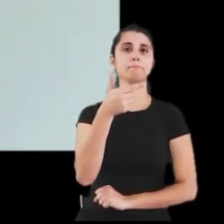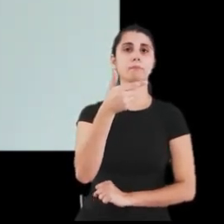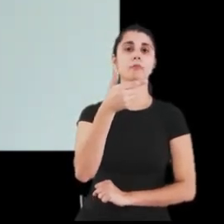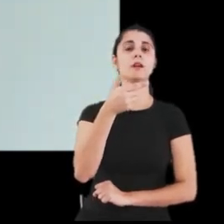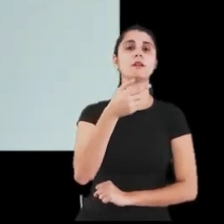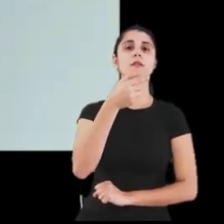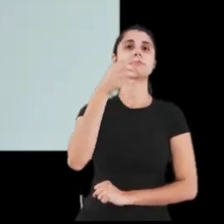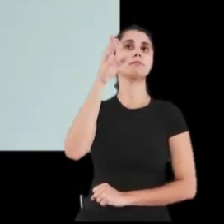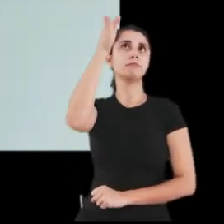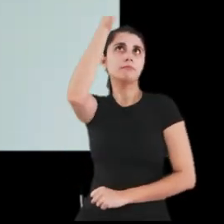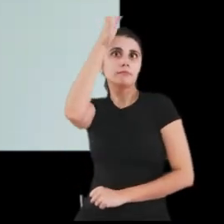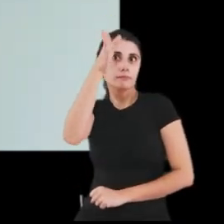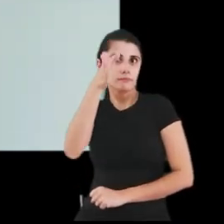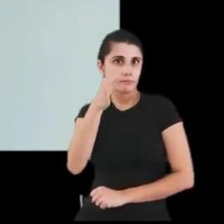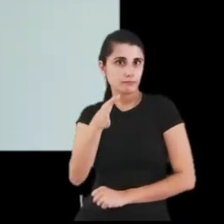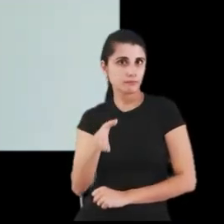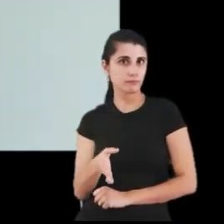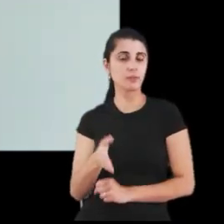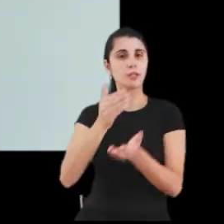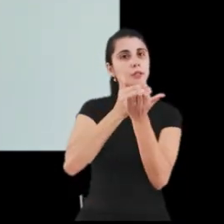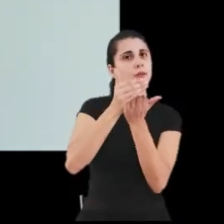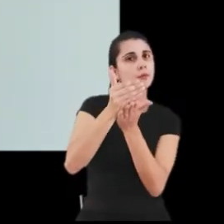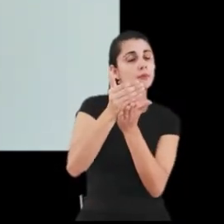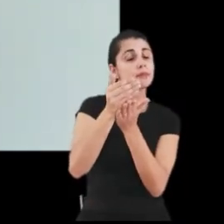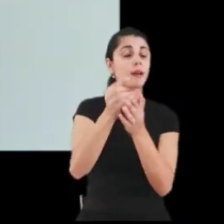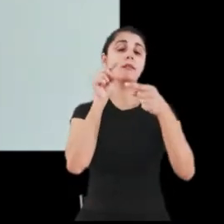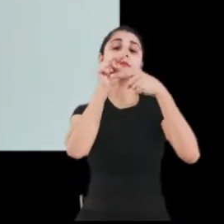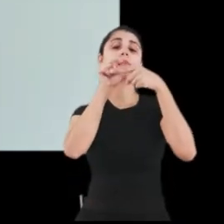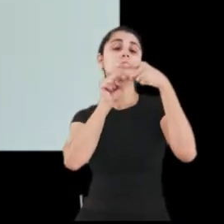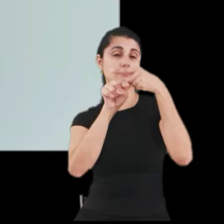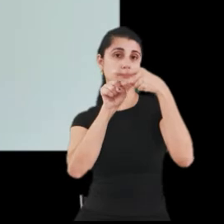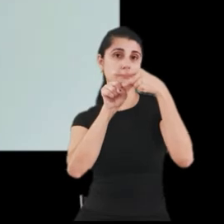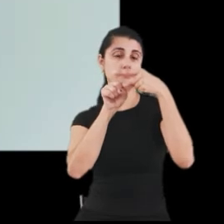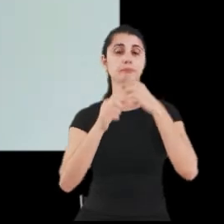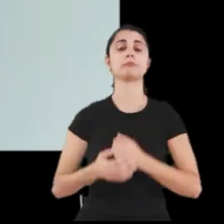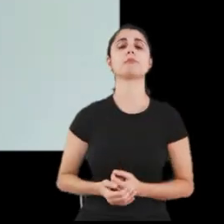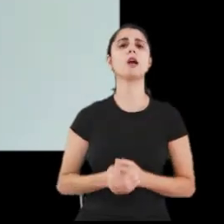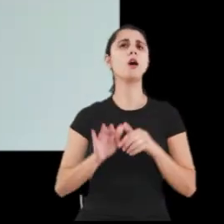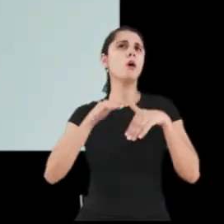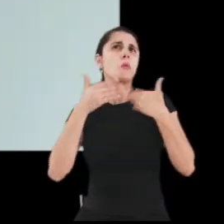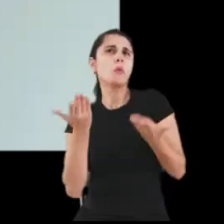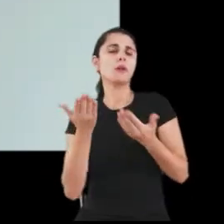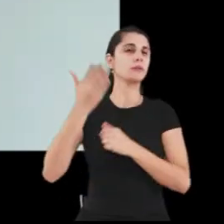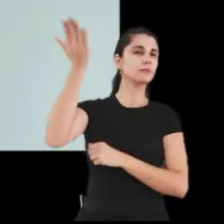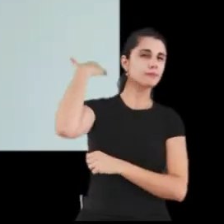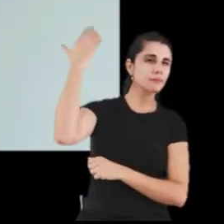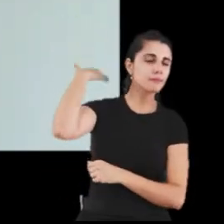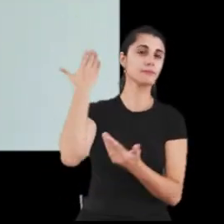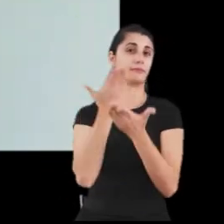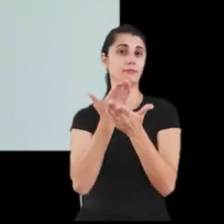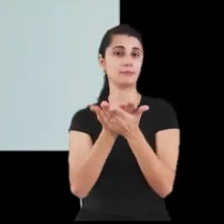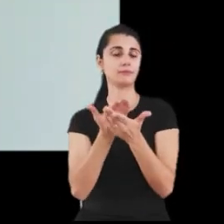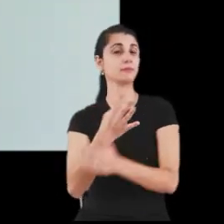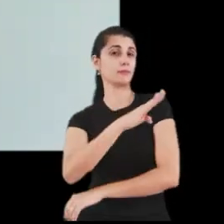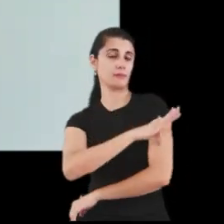passar uma linha à sua direita e começar a dividi-lo. Quando eu fazia quarta